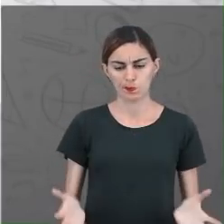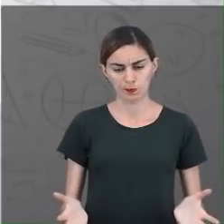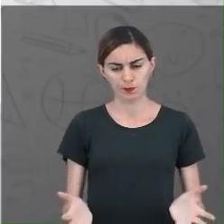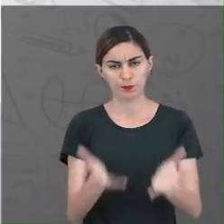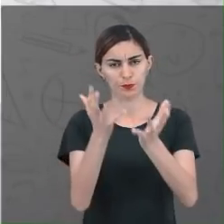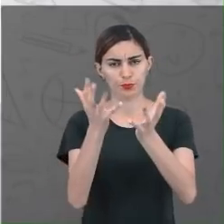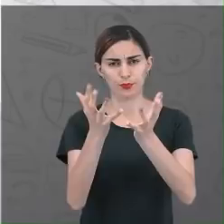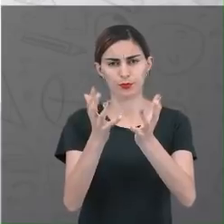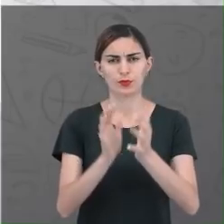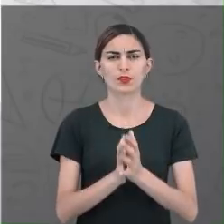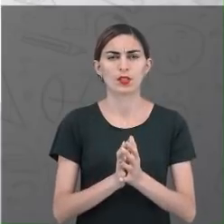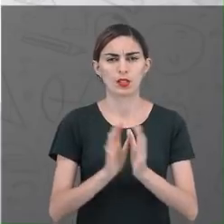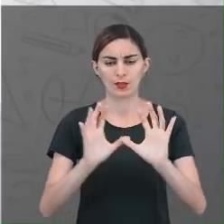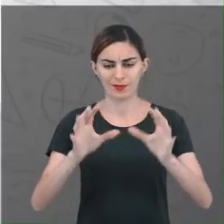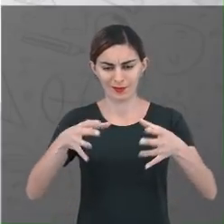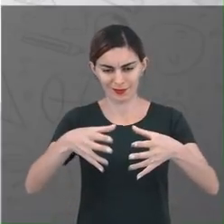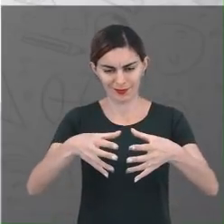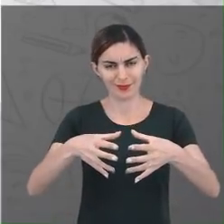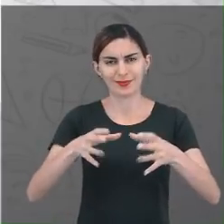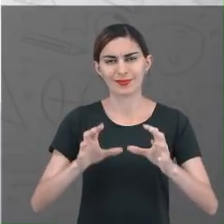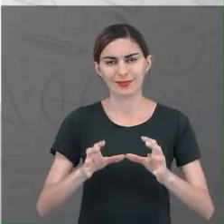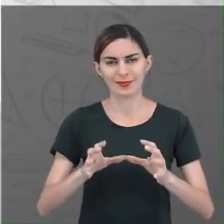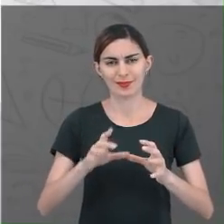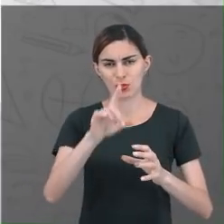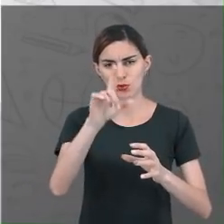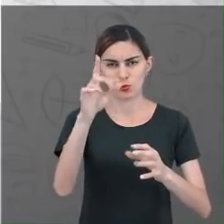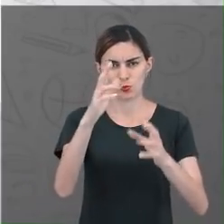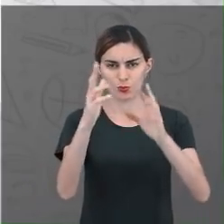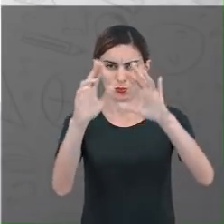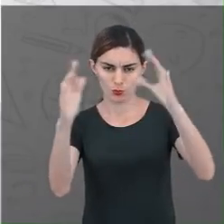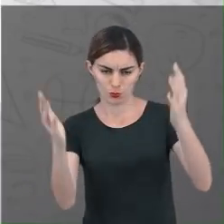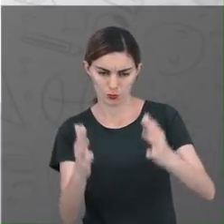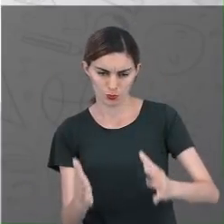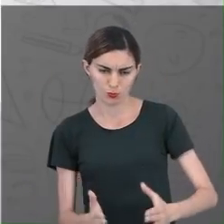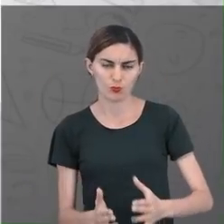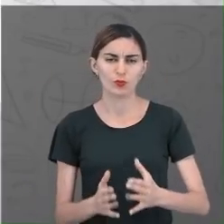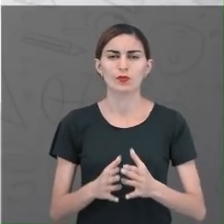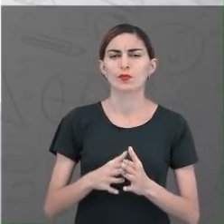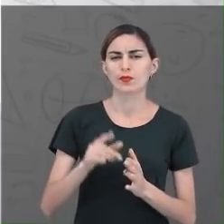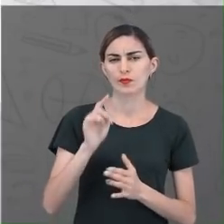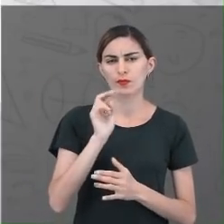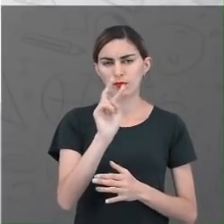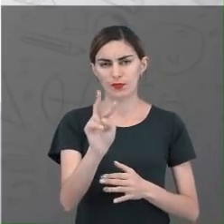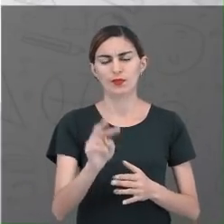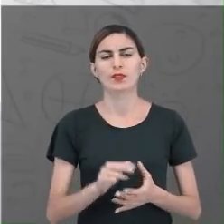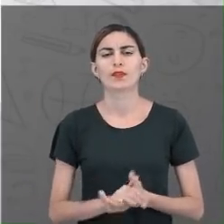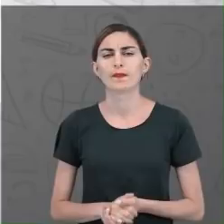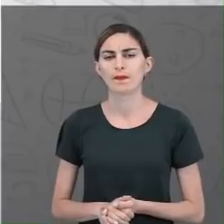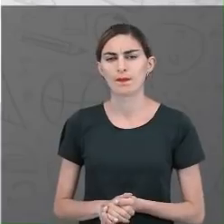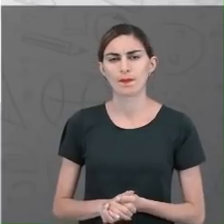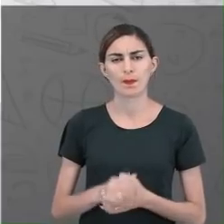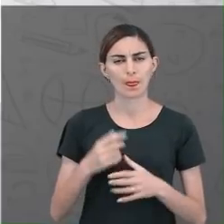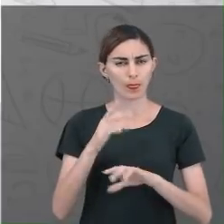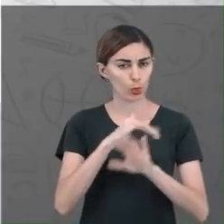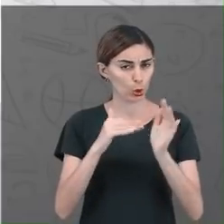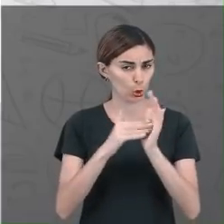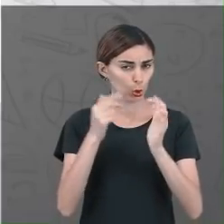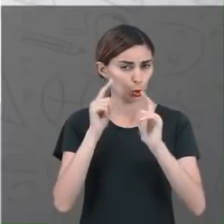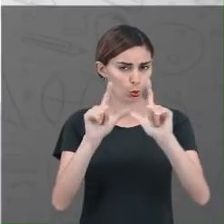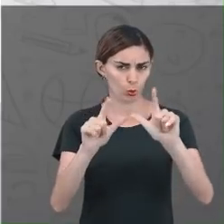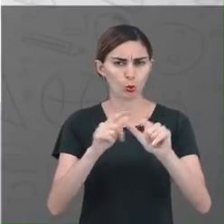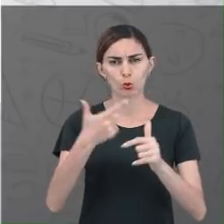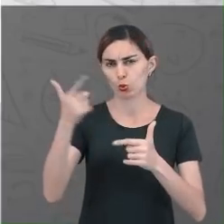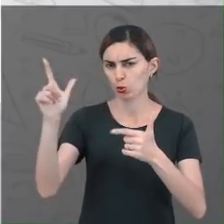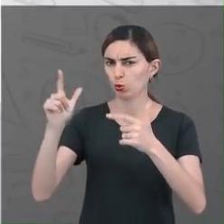a segregar esse elemento, no caso escultório, que é essa esfera. Observe que todo o resto